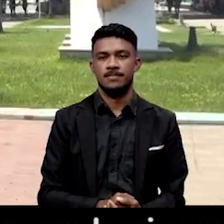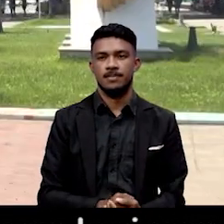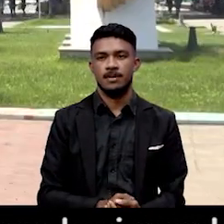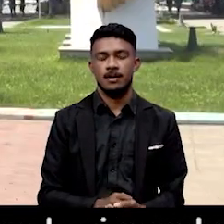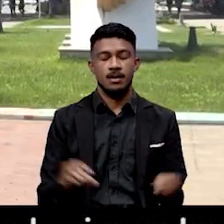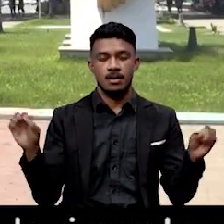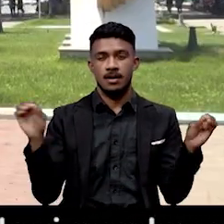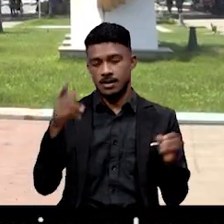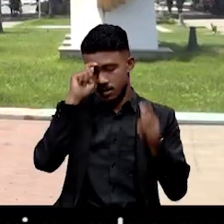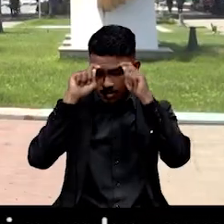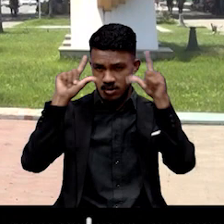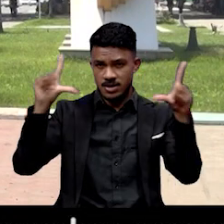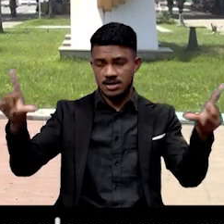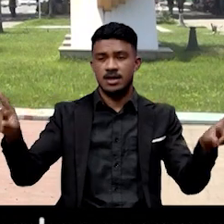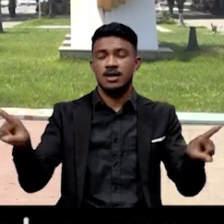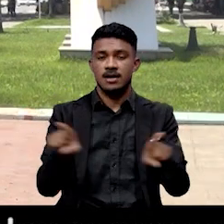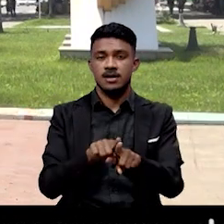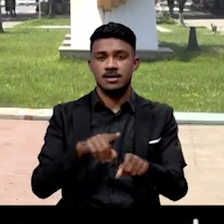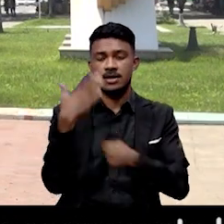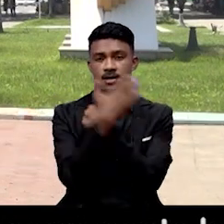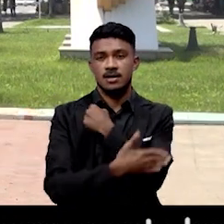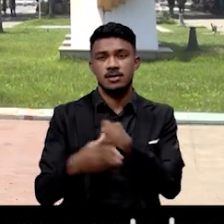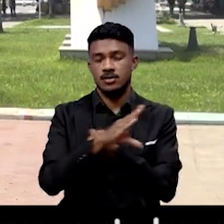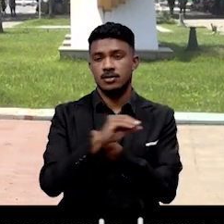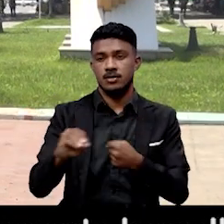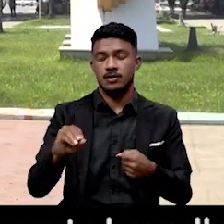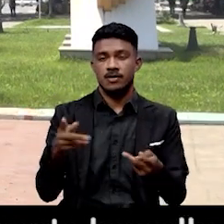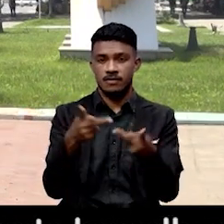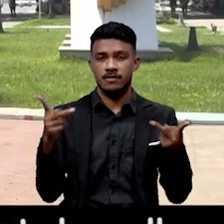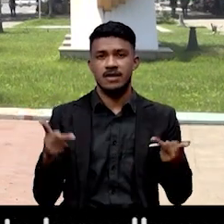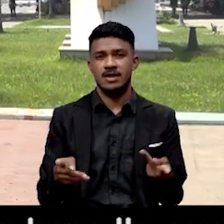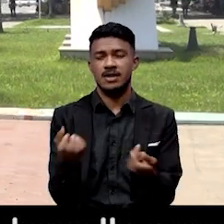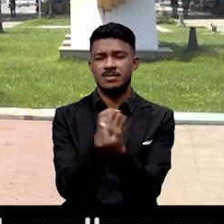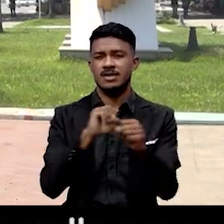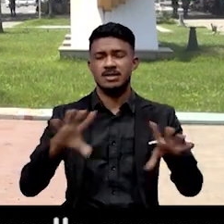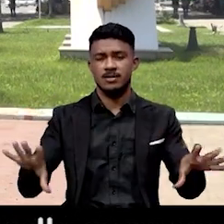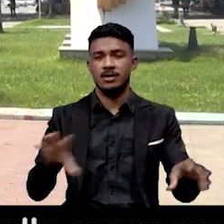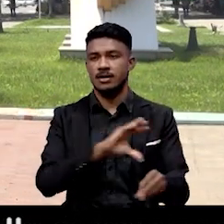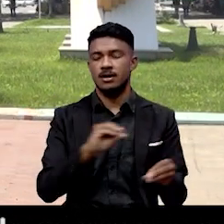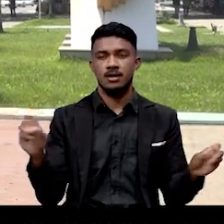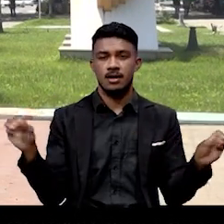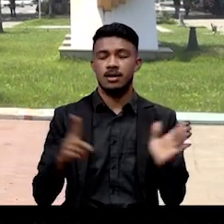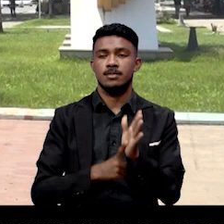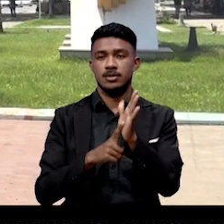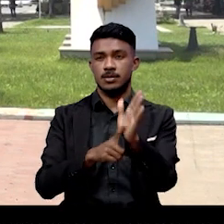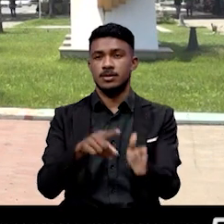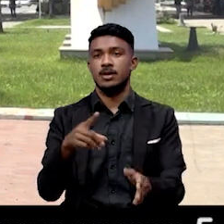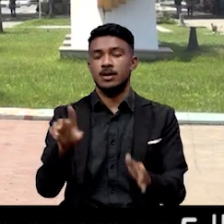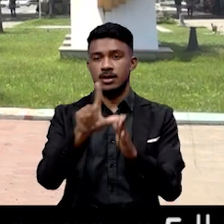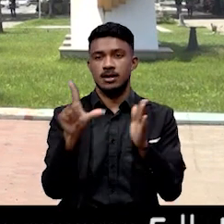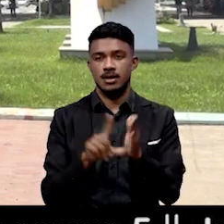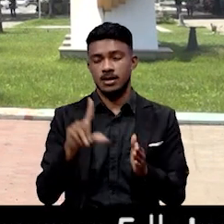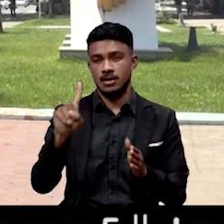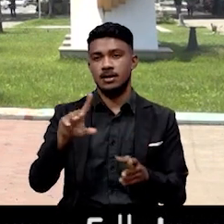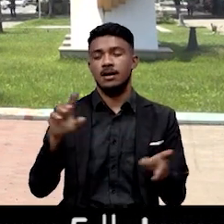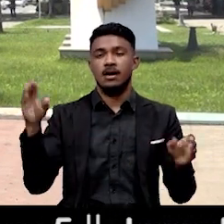Selai Timor-Leste sesai país ida ho capital ida nebe sabraut la ho sentido ordem ruma. No ida ne